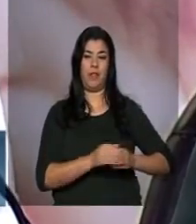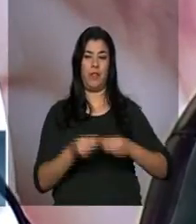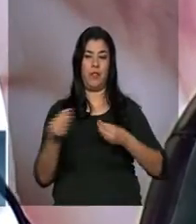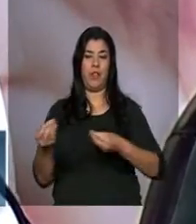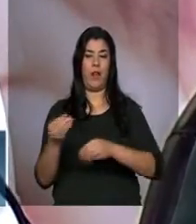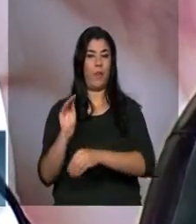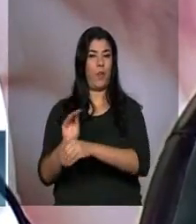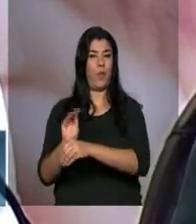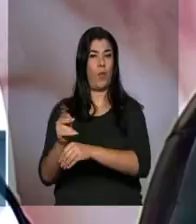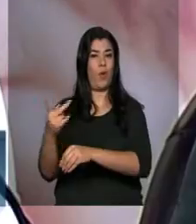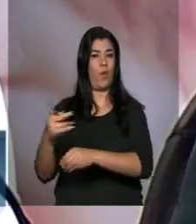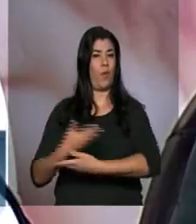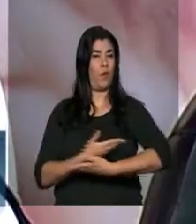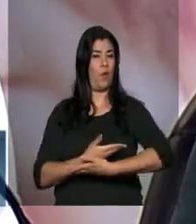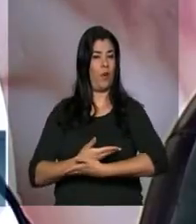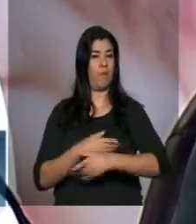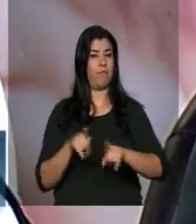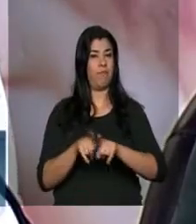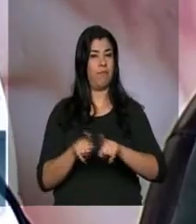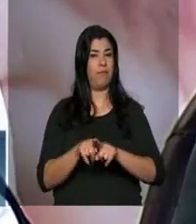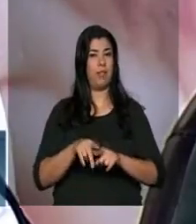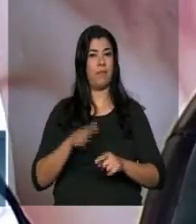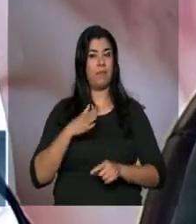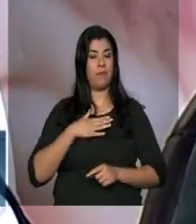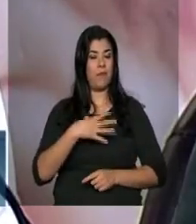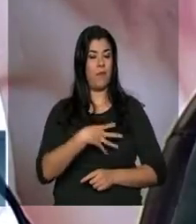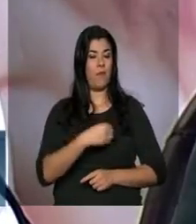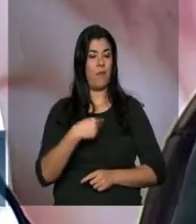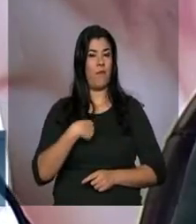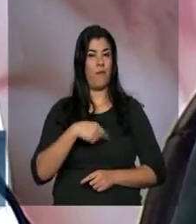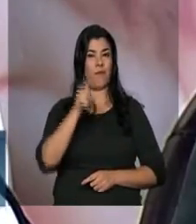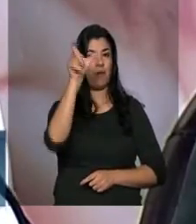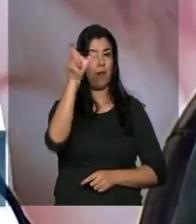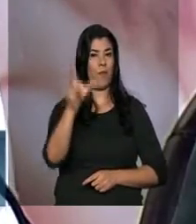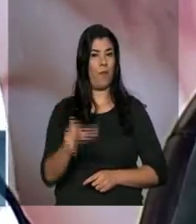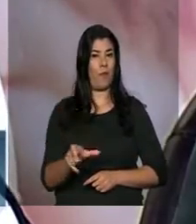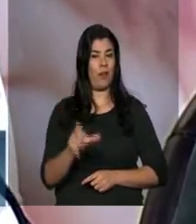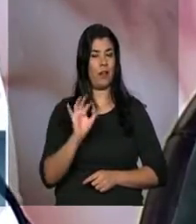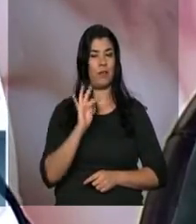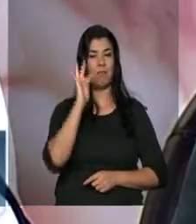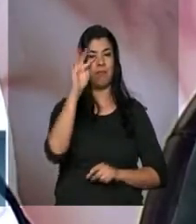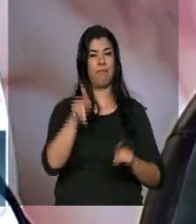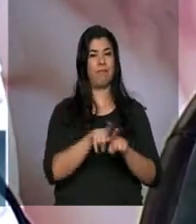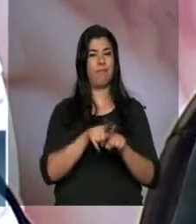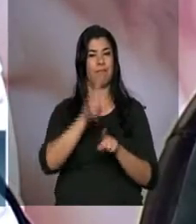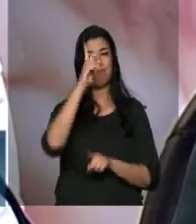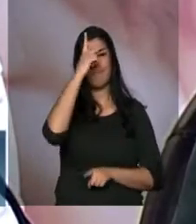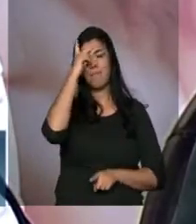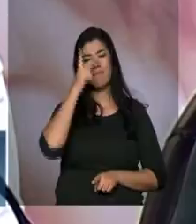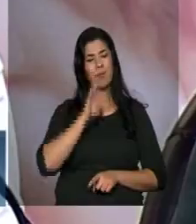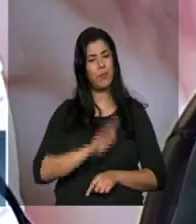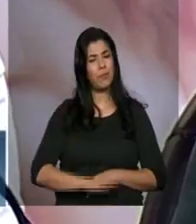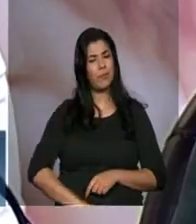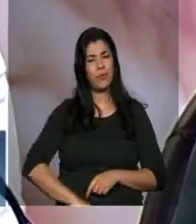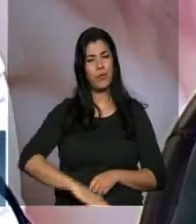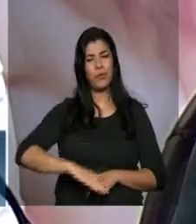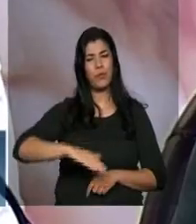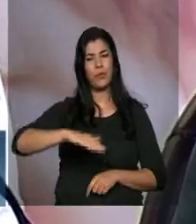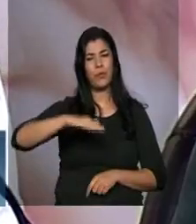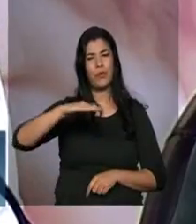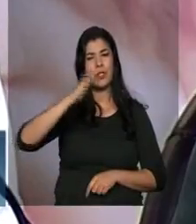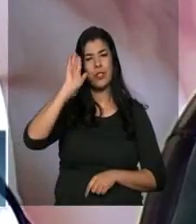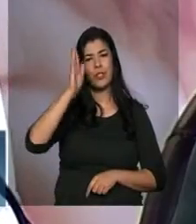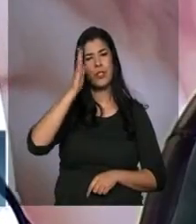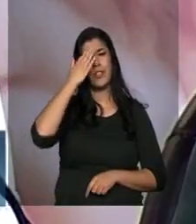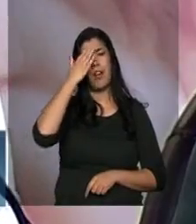filho, né, com esse valor que formará seu caráter e seu futuro como uma pessoa que, desde pequenininha, já aprendeu a